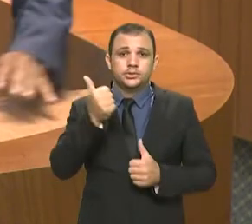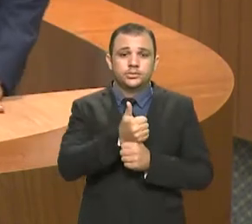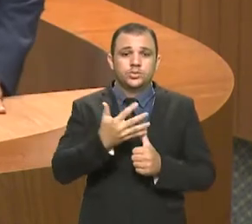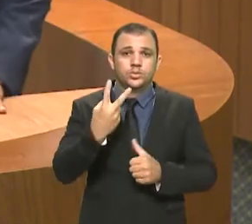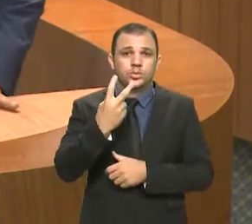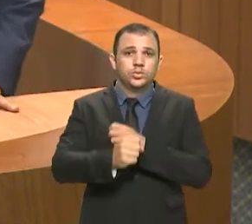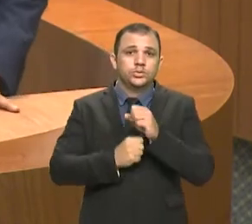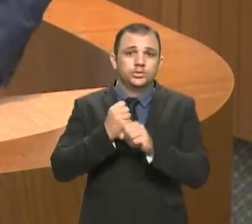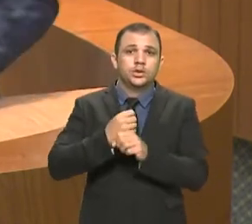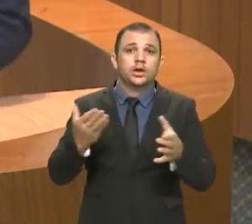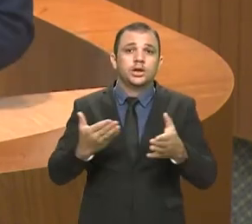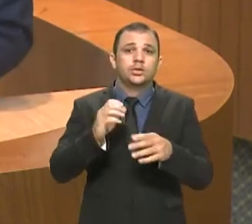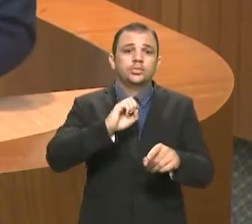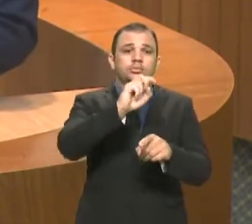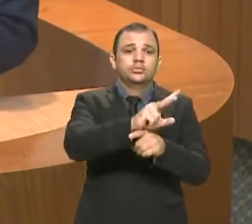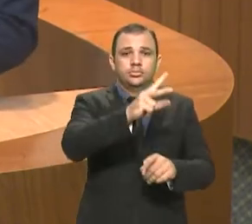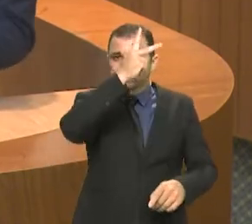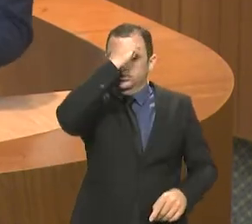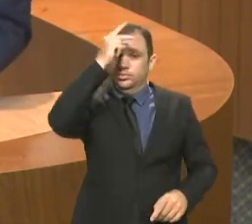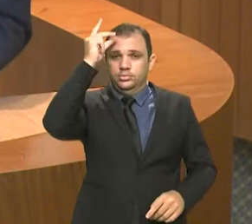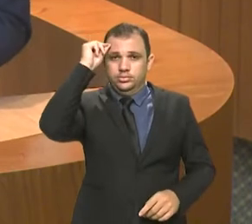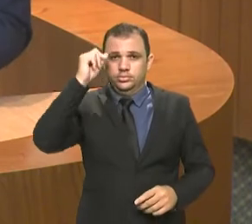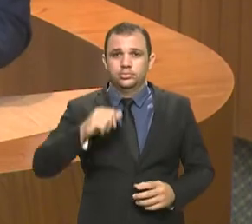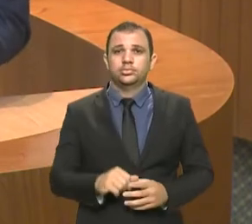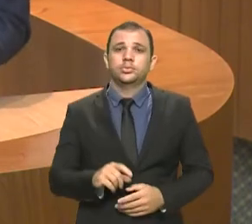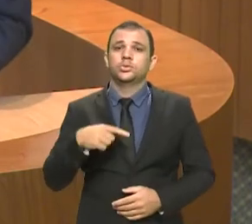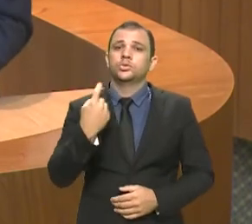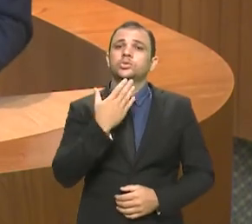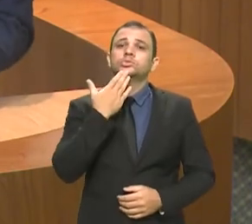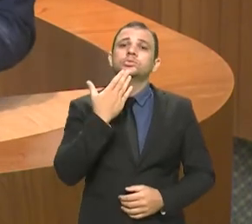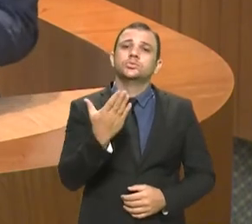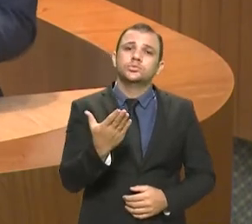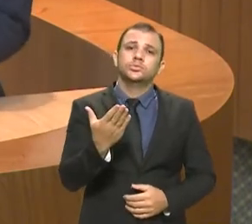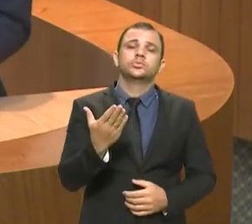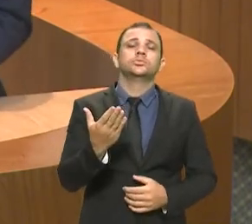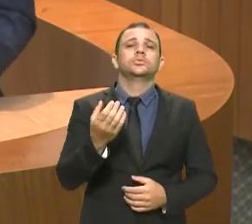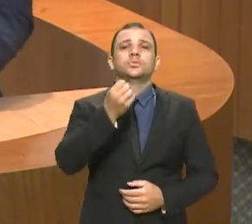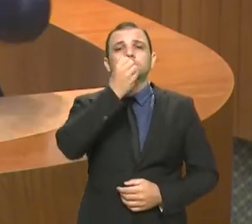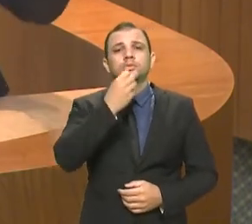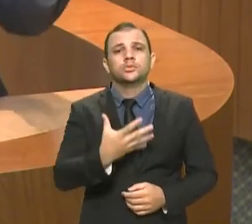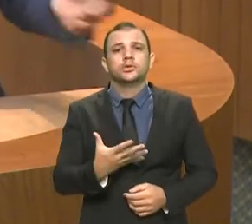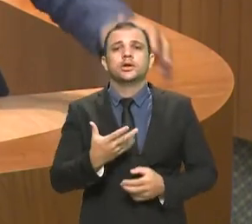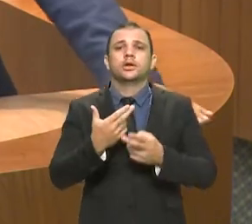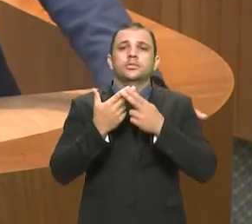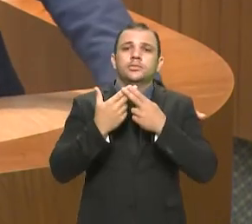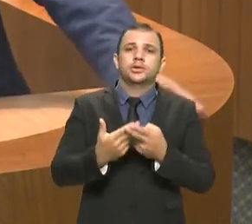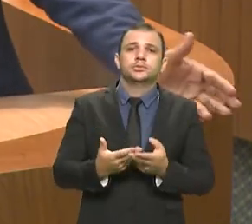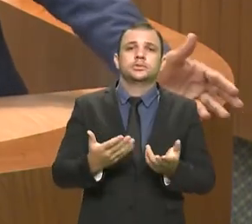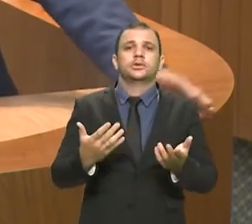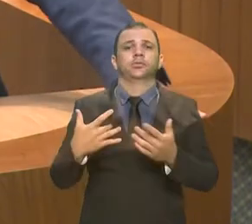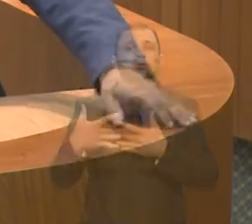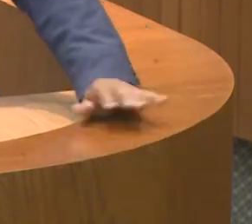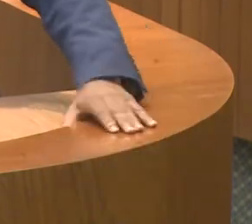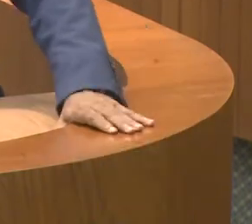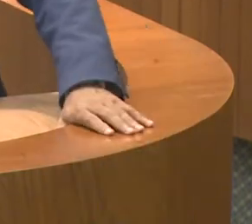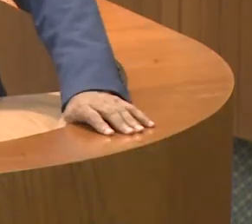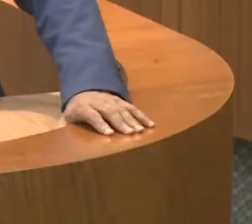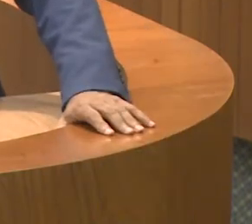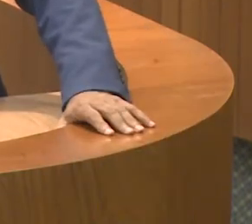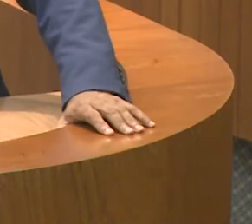hoje é prefeito. Apelamos à bondade, à benevolência, à complacência do prefeito Felipe dos